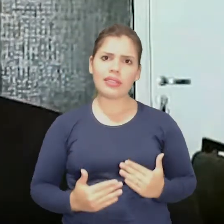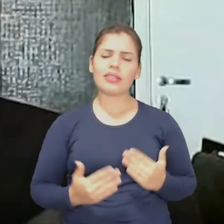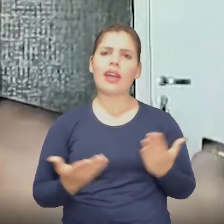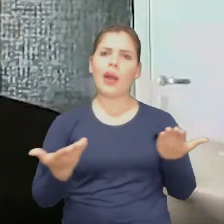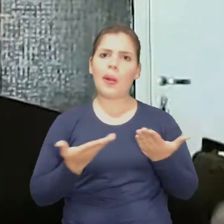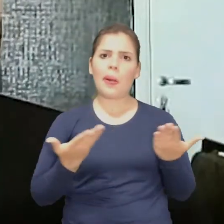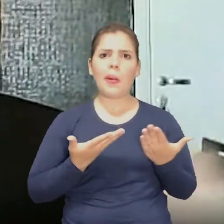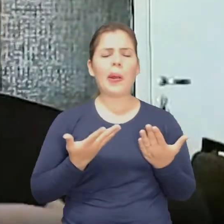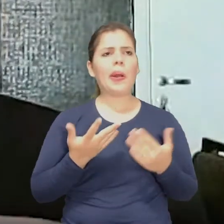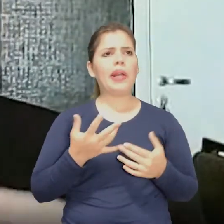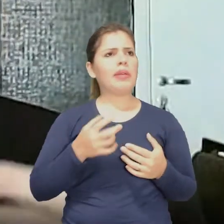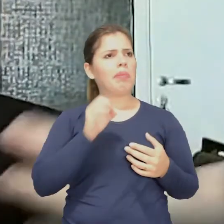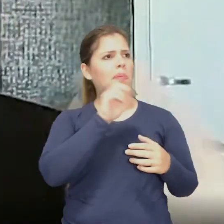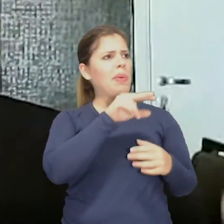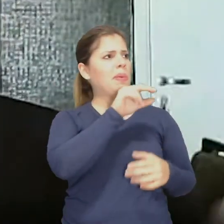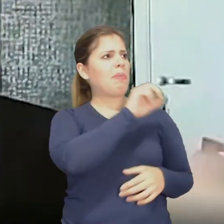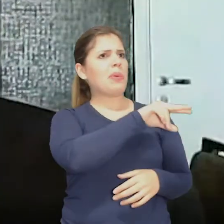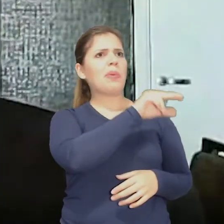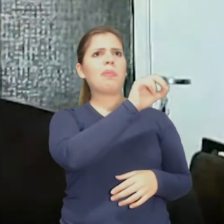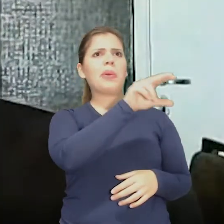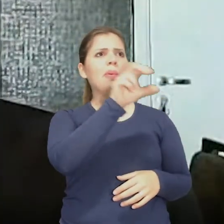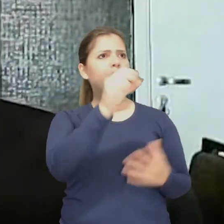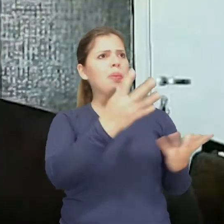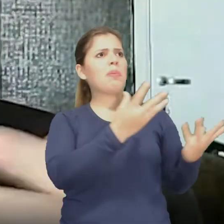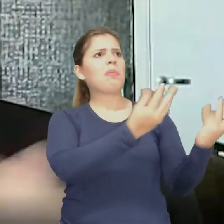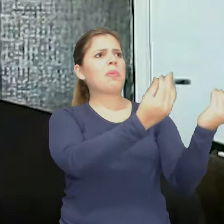vez mais você vê pessoas